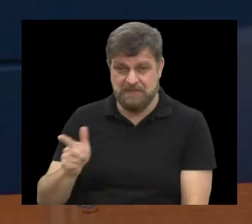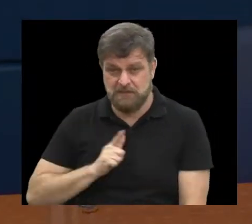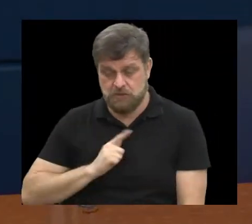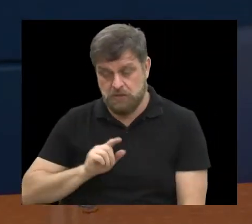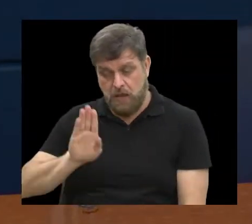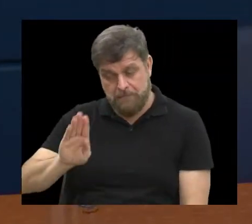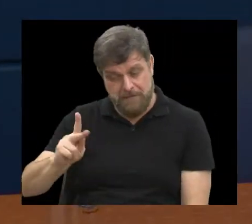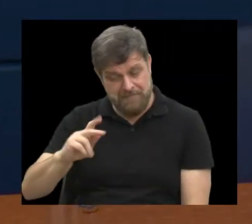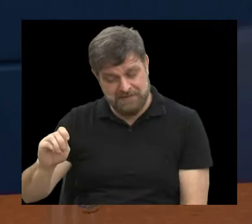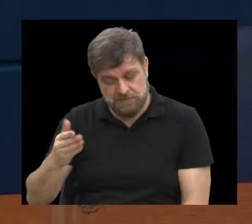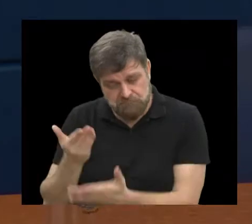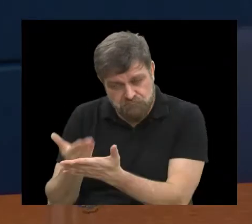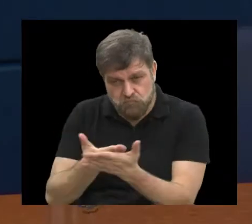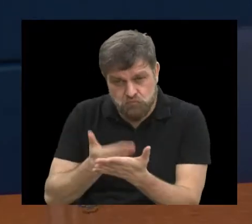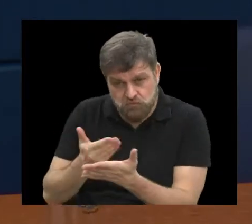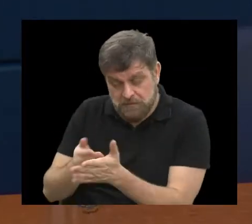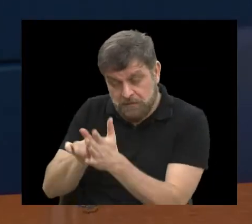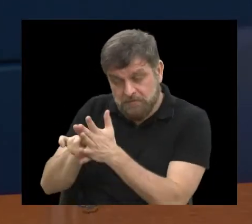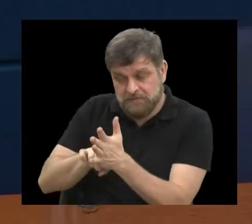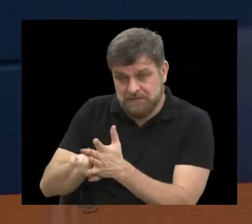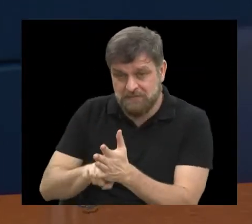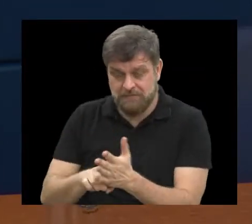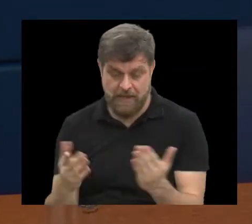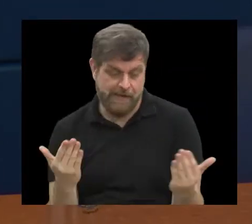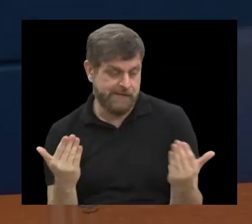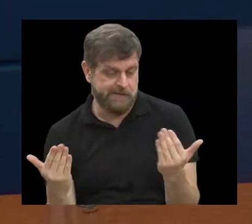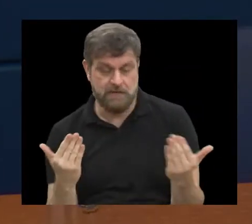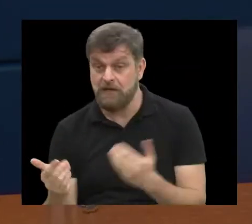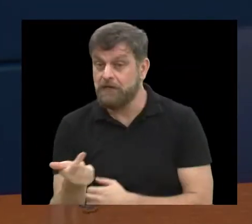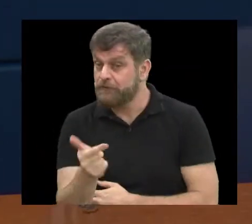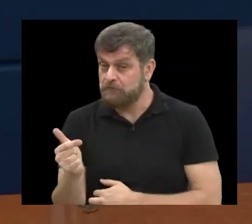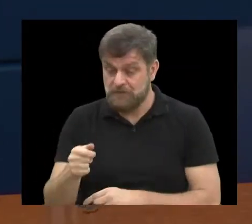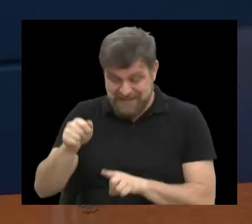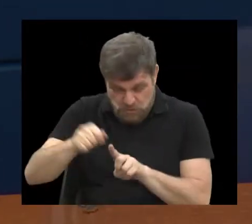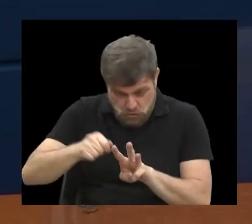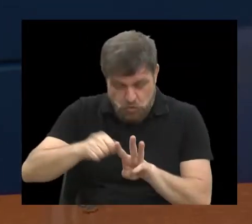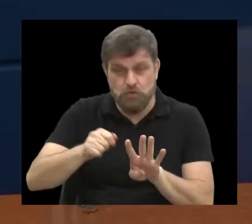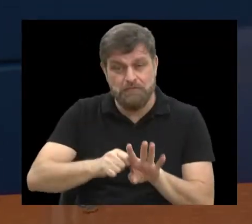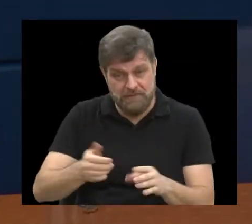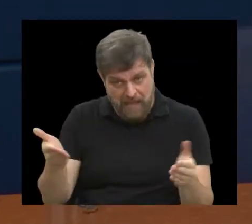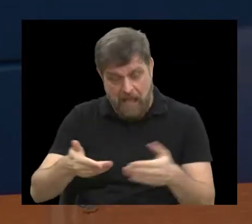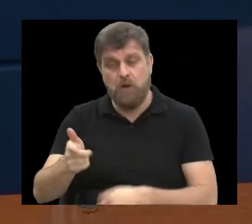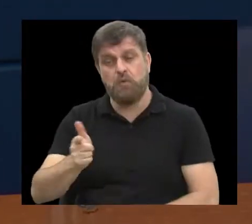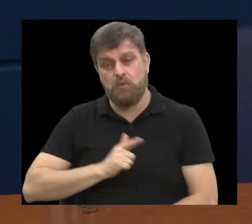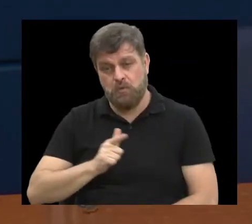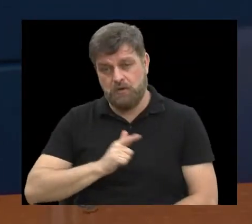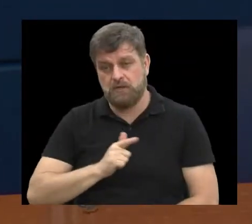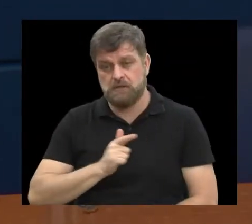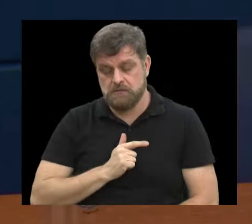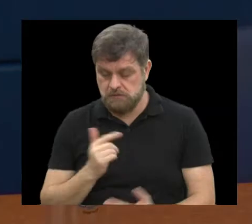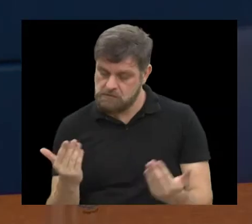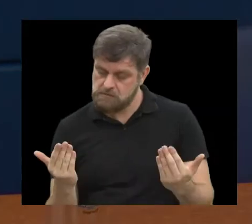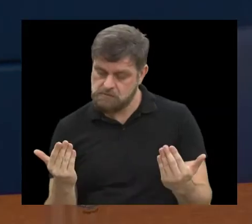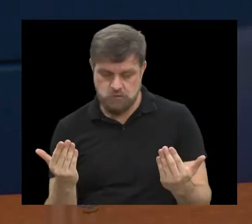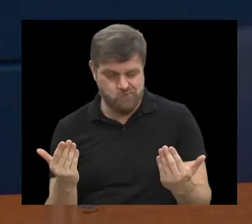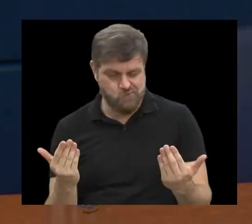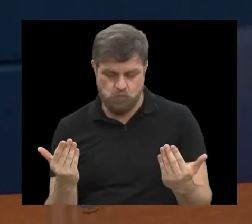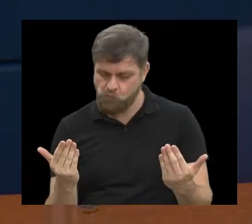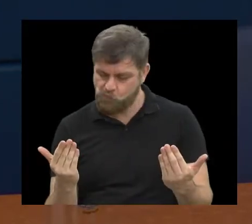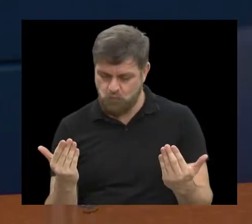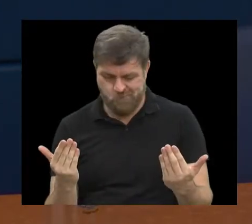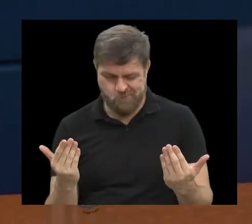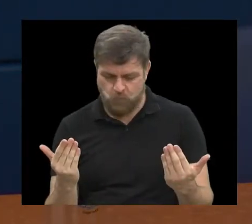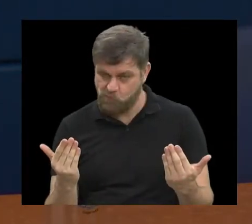serem revistos, mas não havia esse cruzamento de dados mensal, que agora já está previsto